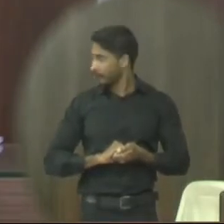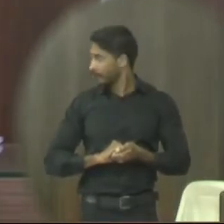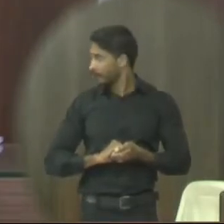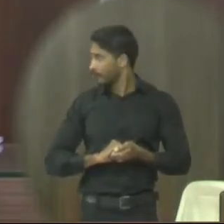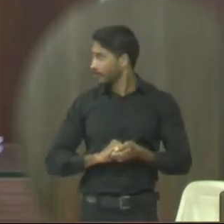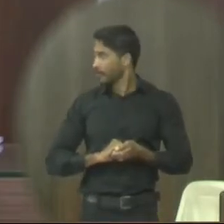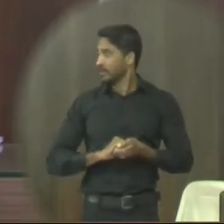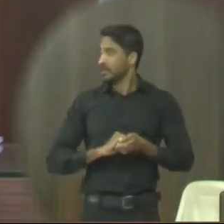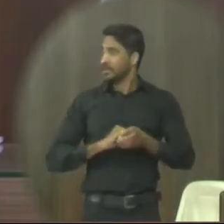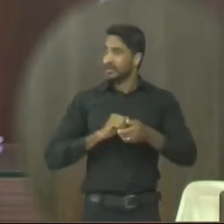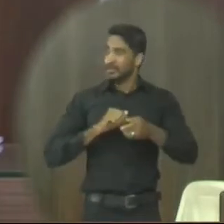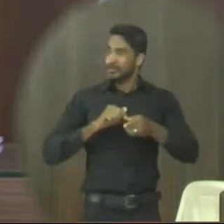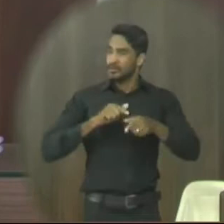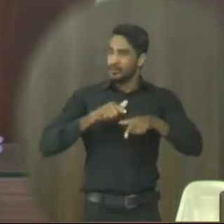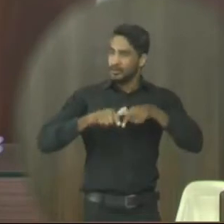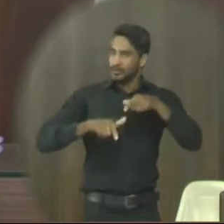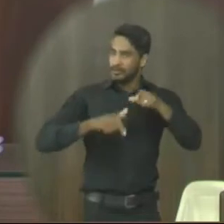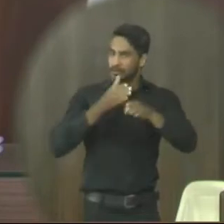obras,